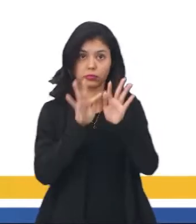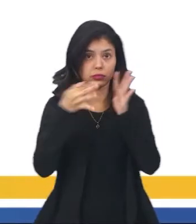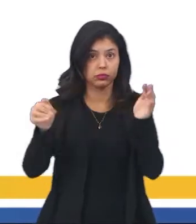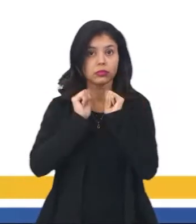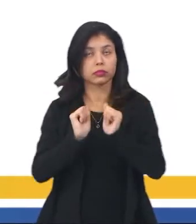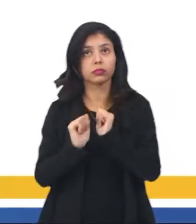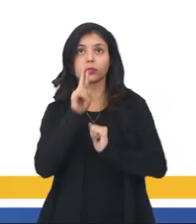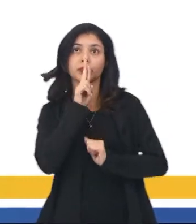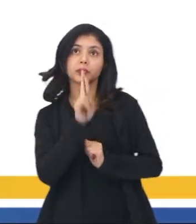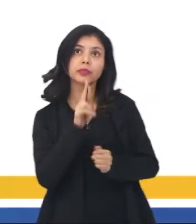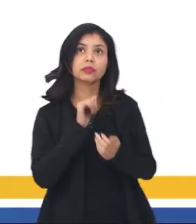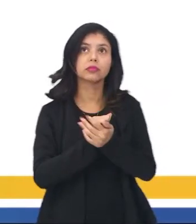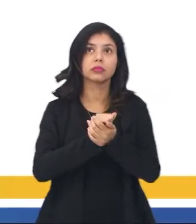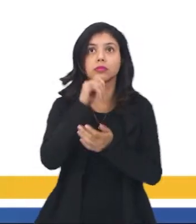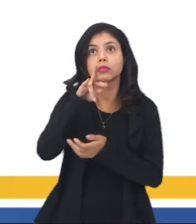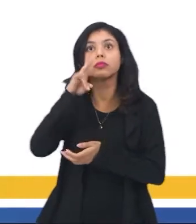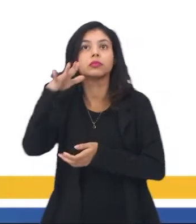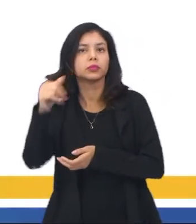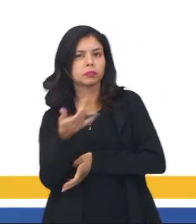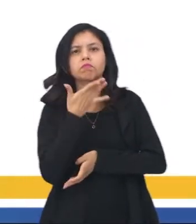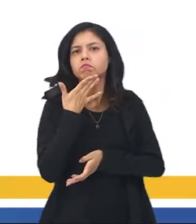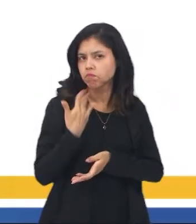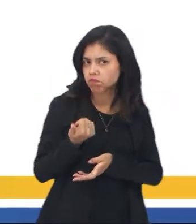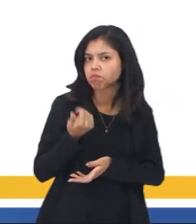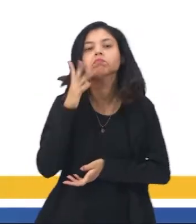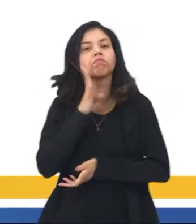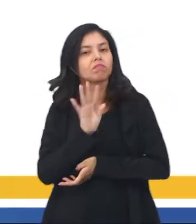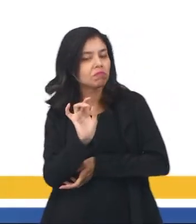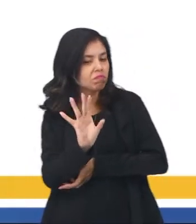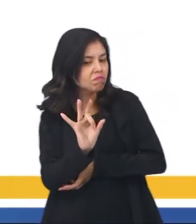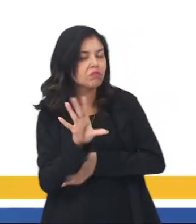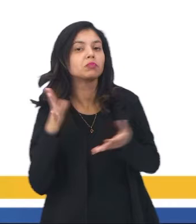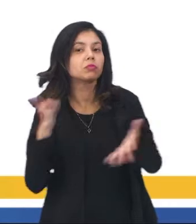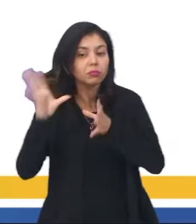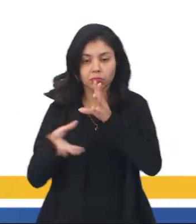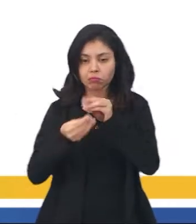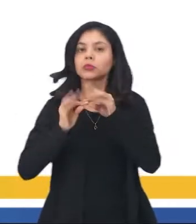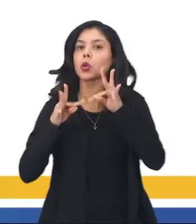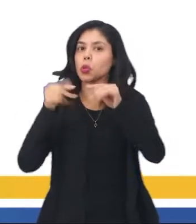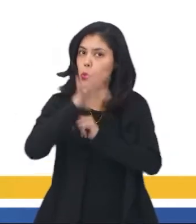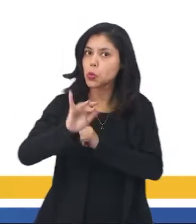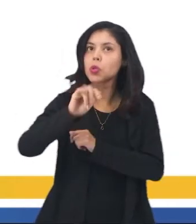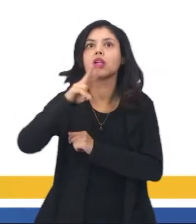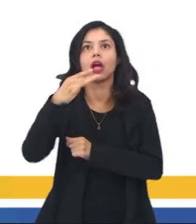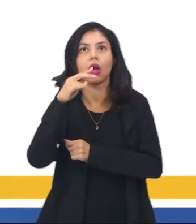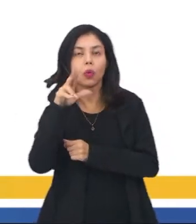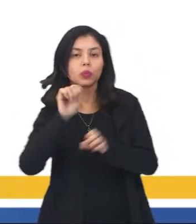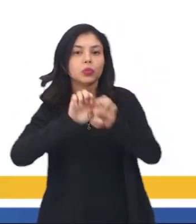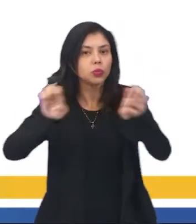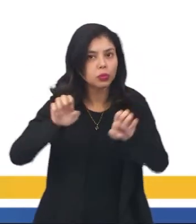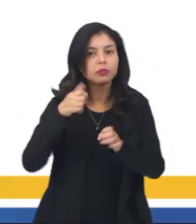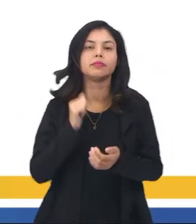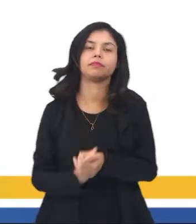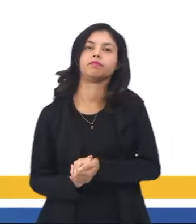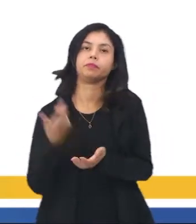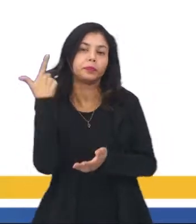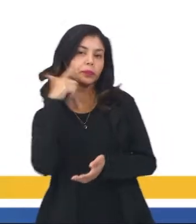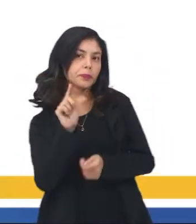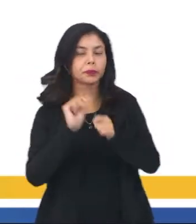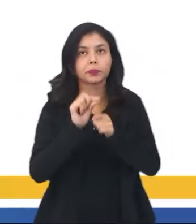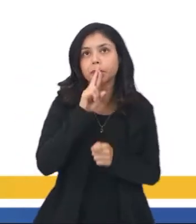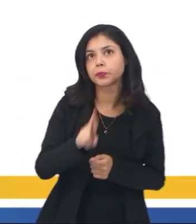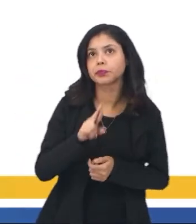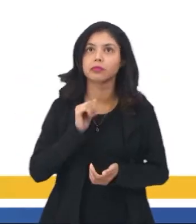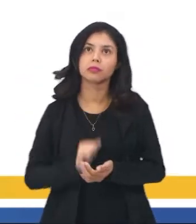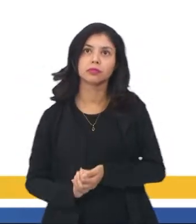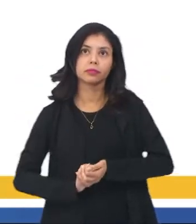resolver equações incompletas. Olha que informação importante, não somente as completas. Todos os tipos de equações do segundo grau a gente consegue resolver,